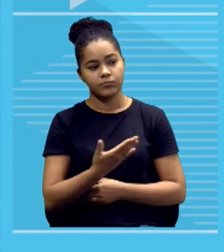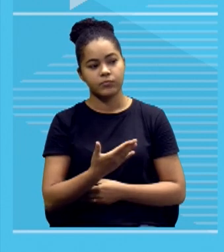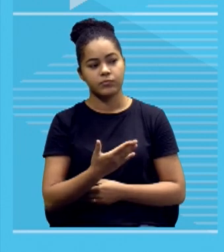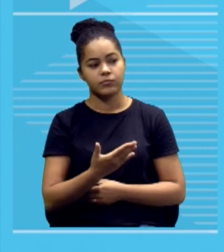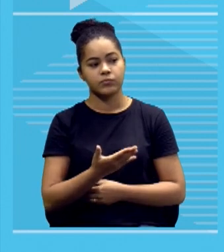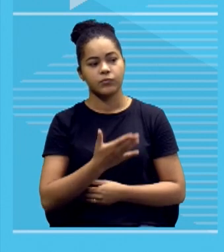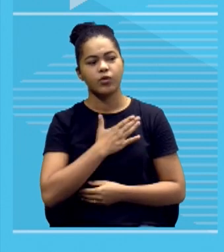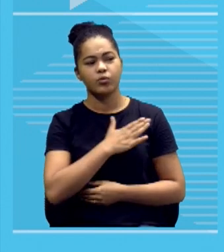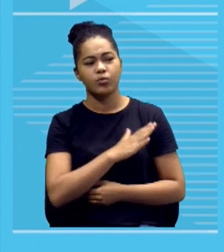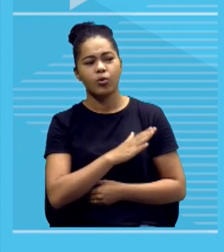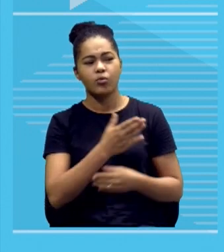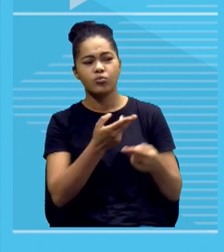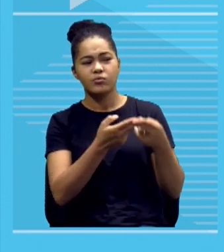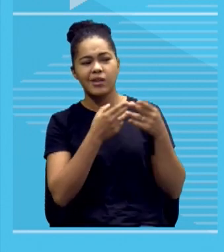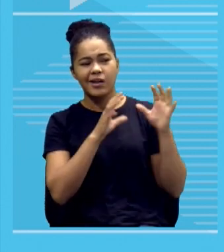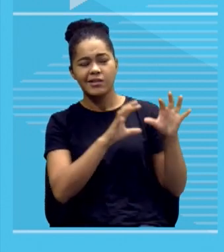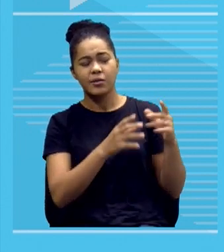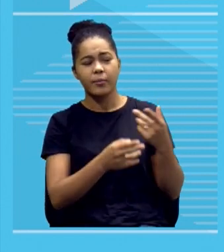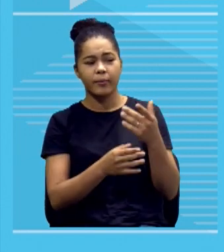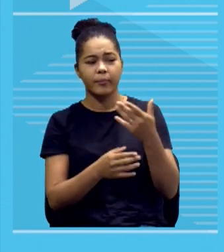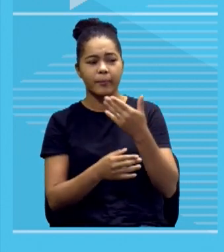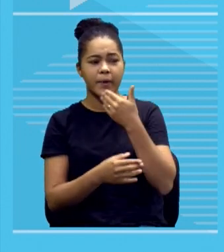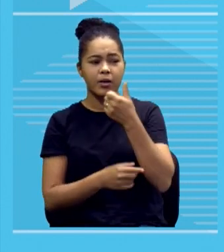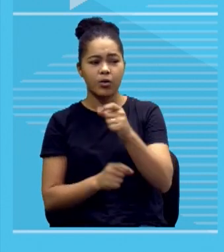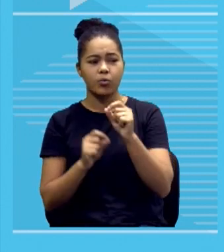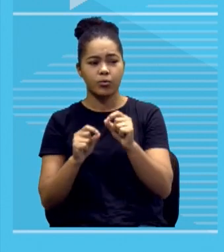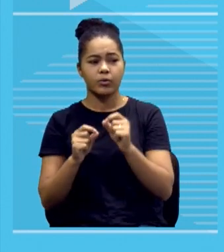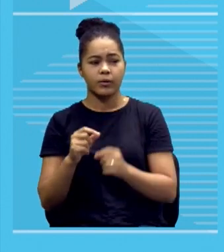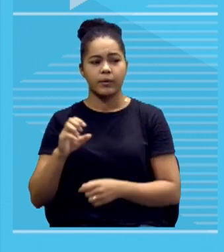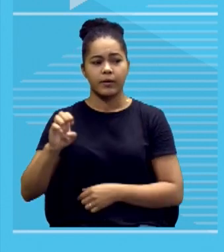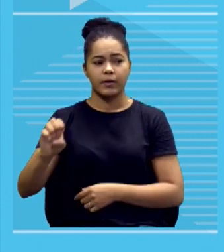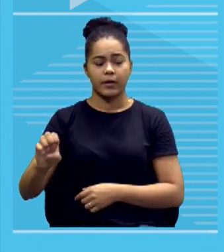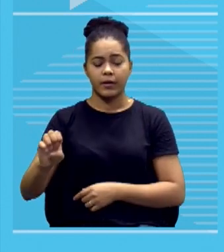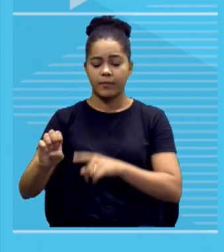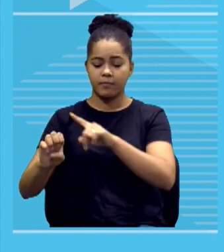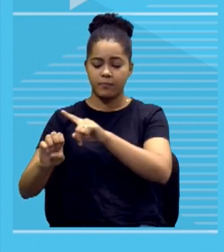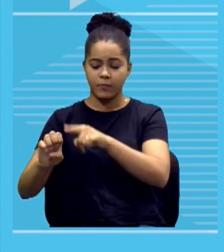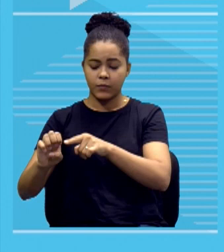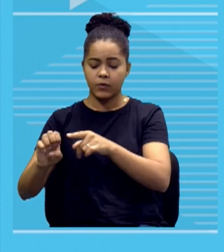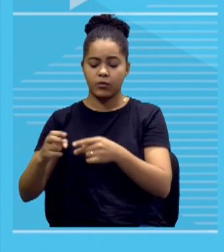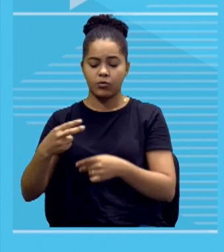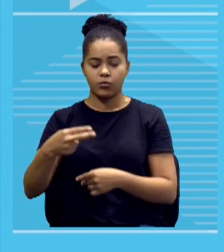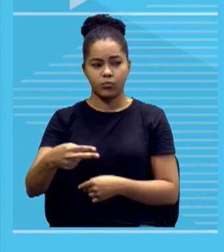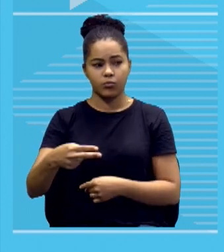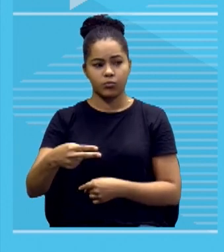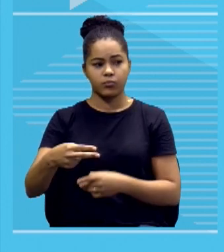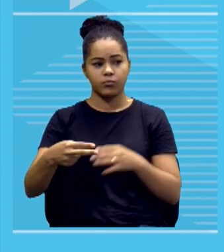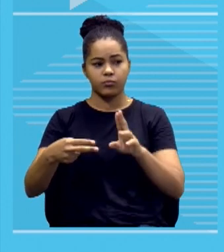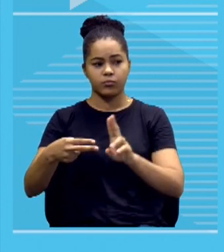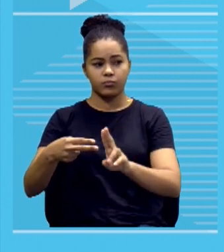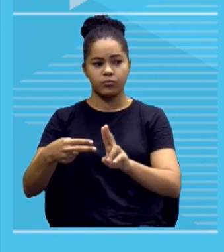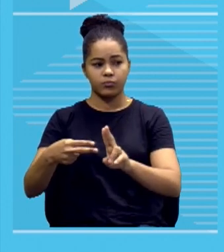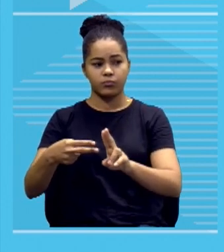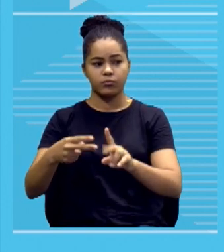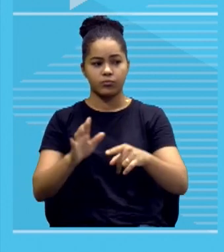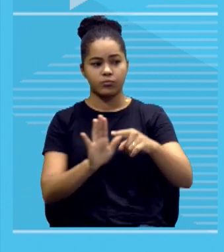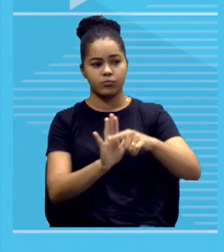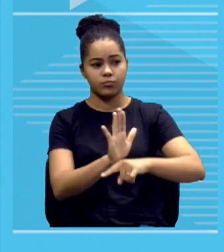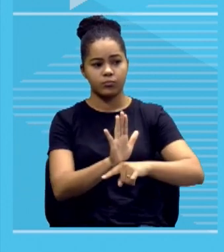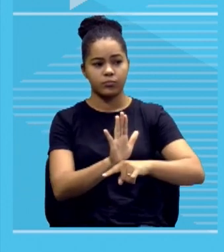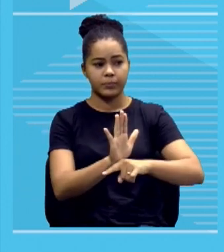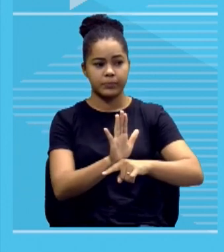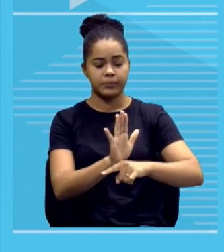valor da contra-eletromotriz, que é essa aqui. Então, ficaria Φ' igual a DDP